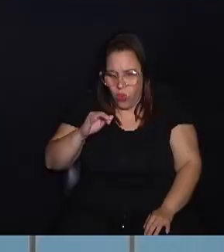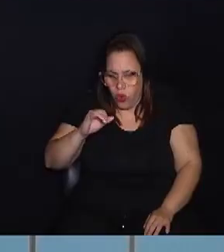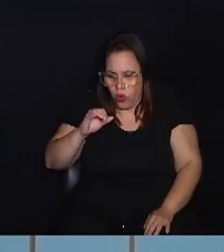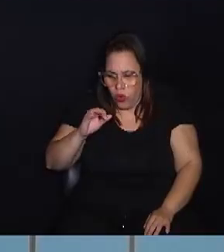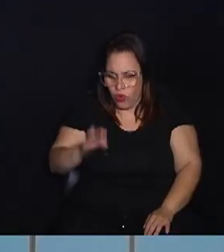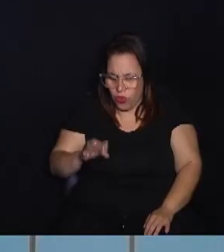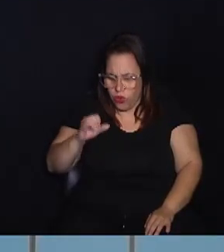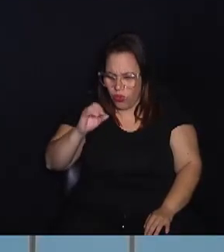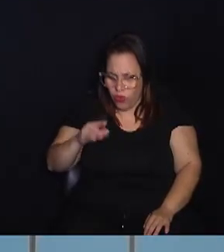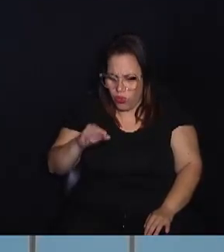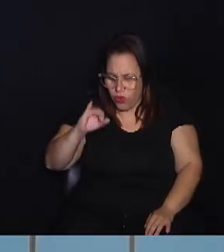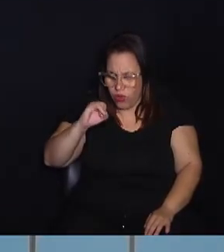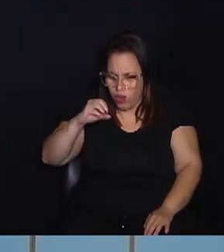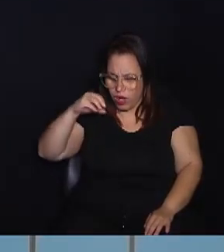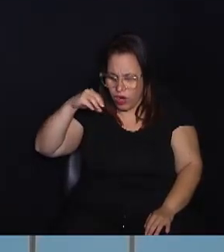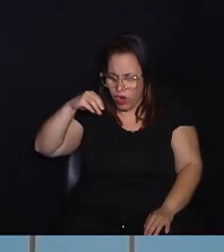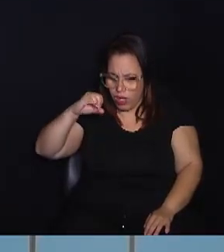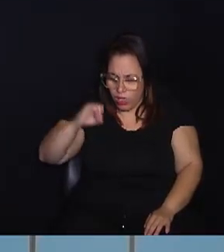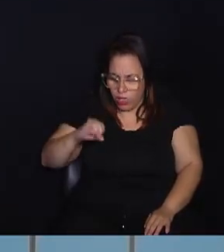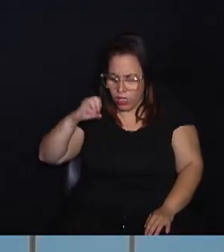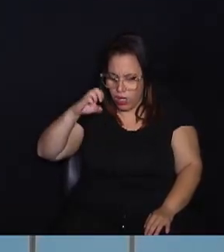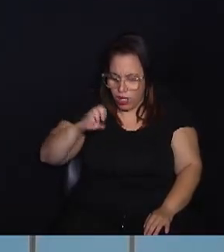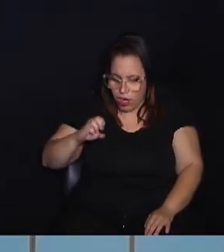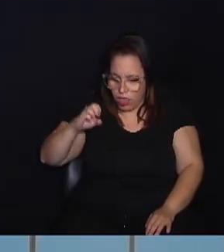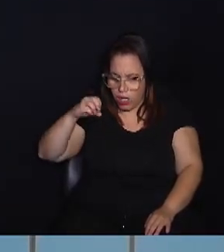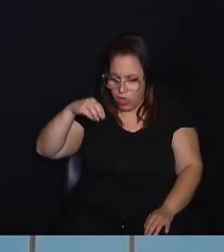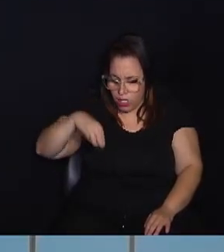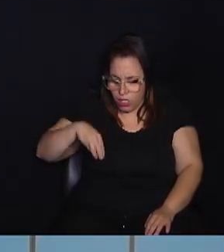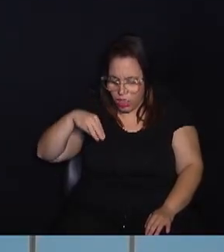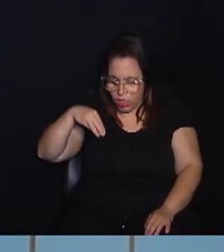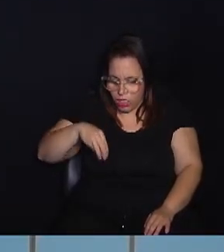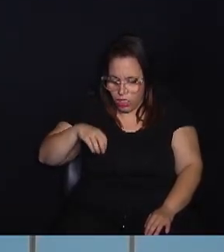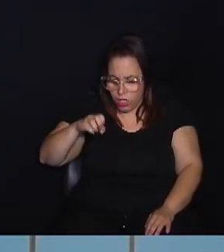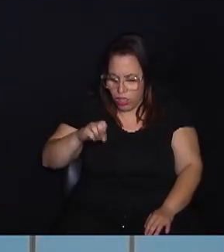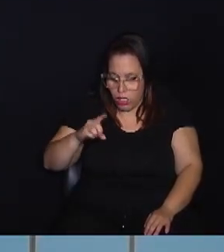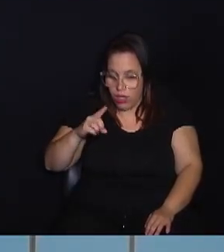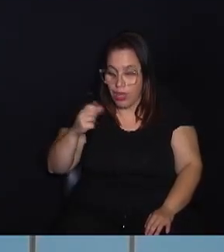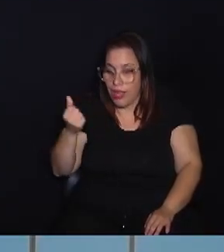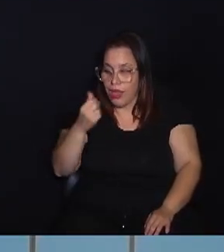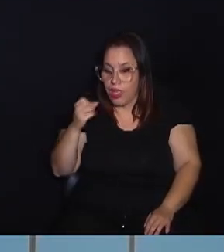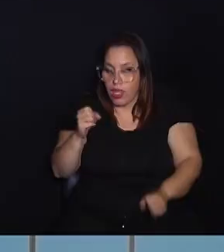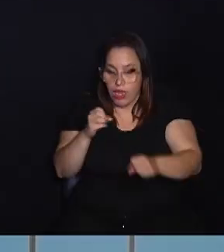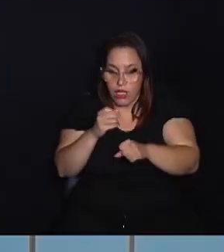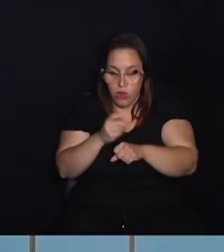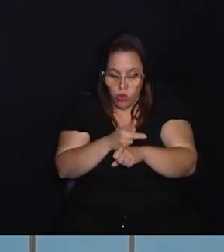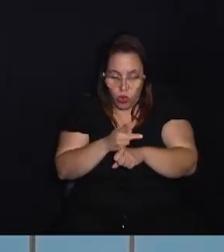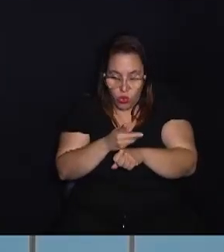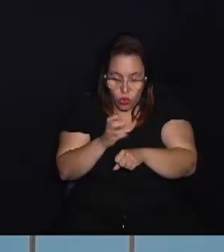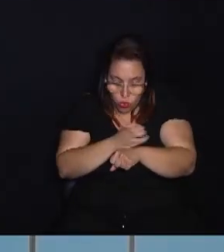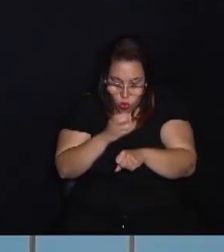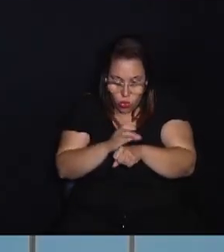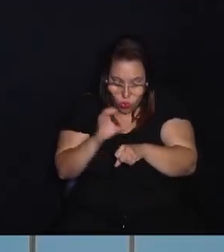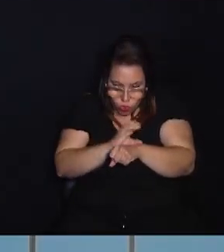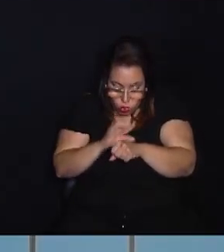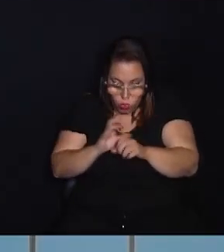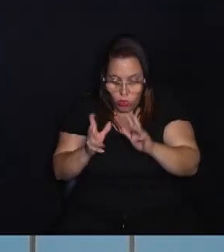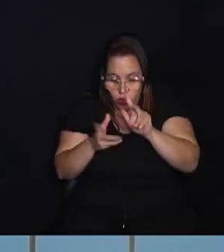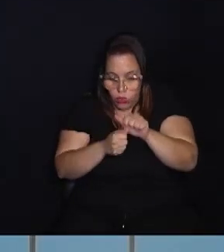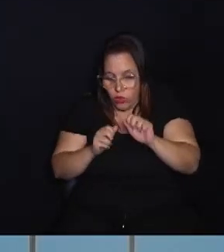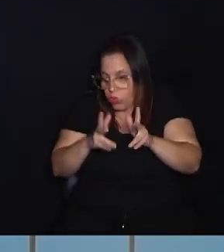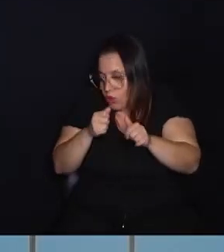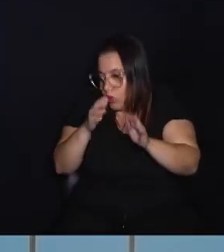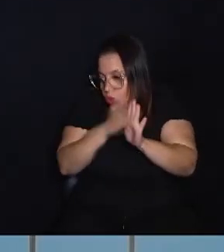congressofreemind.com.br, tem lá todas as temáticas. A gente também está trazendo 10 cursos internacionais muito bons, já estão